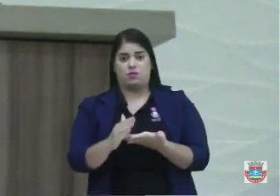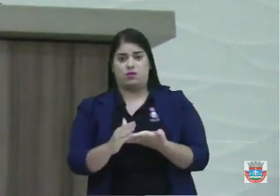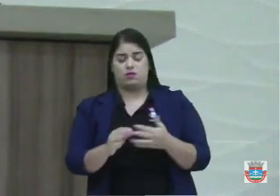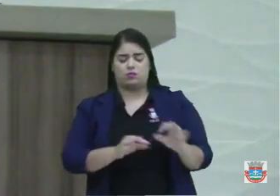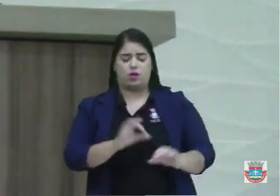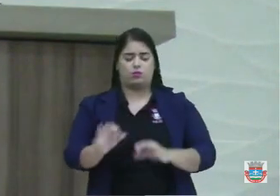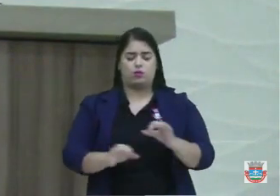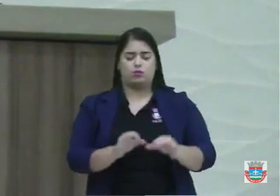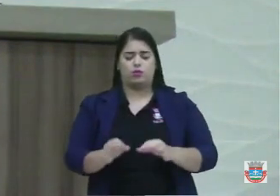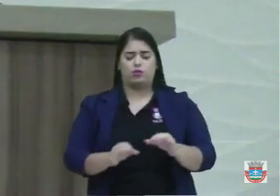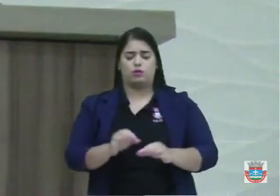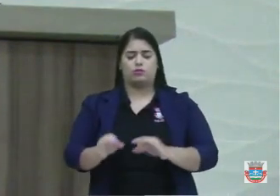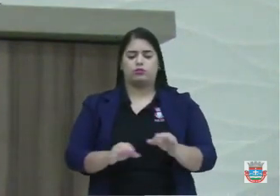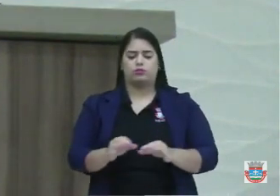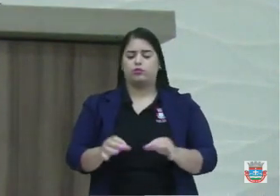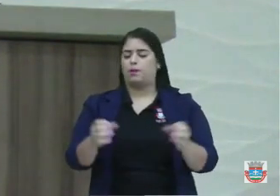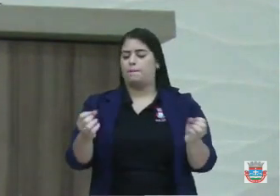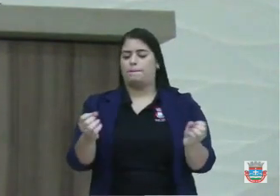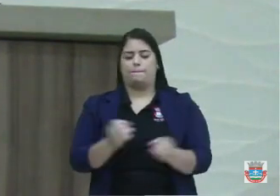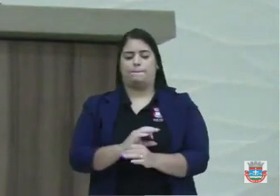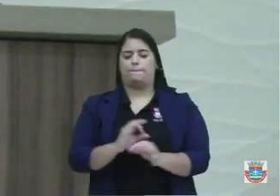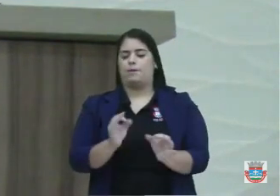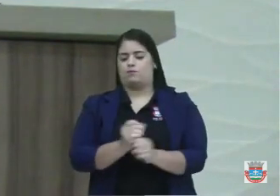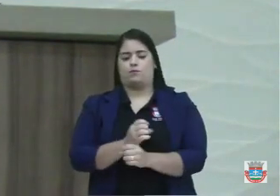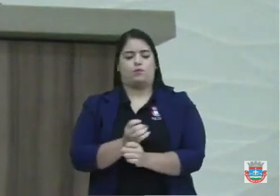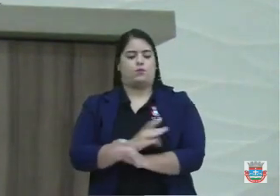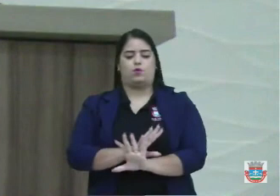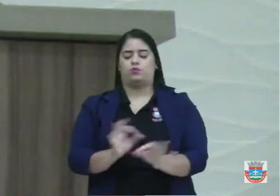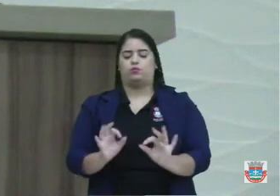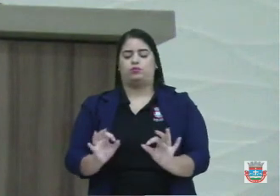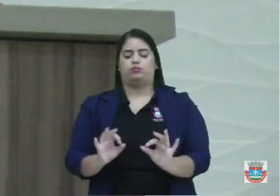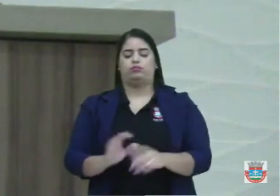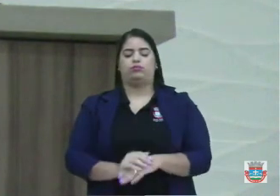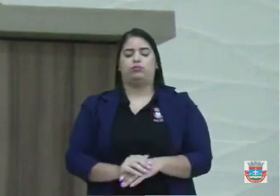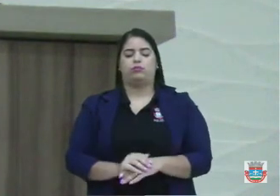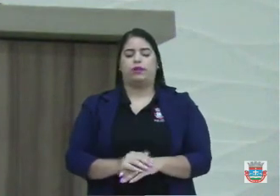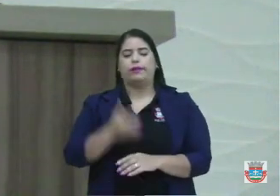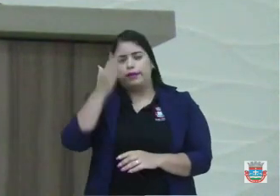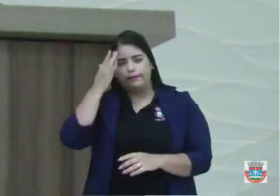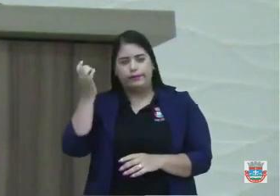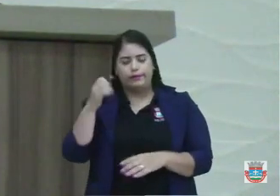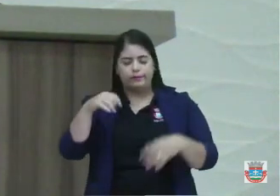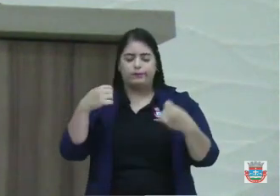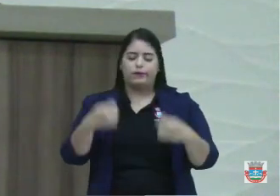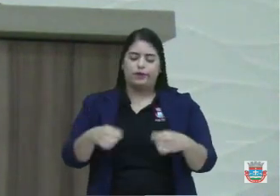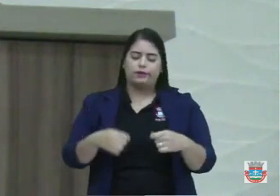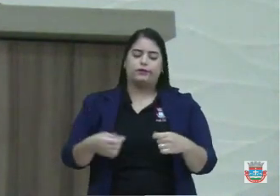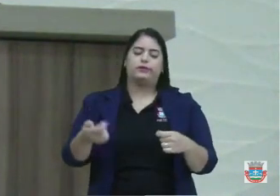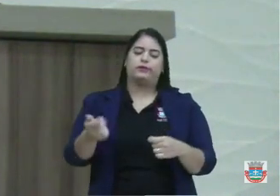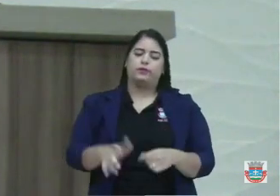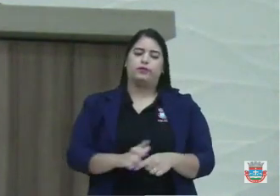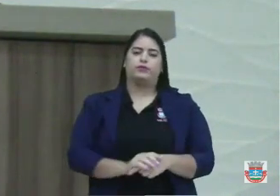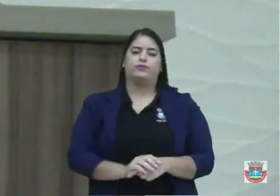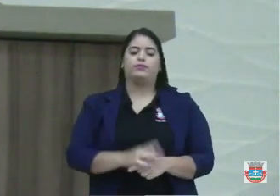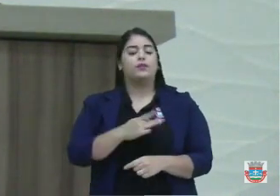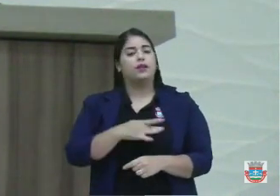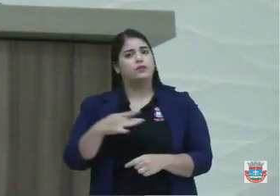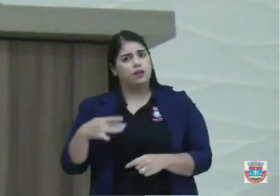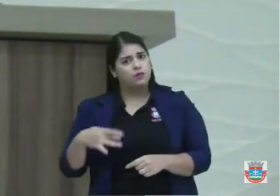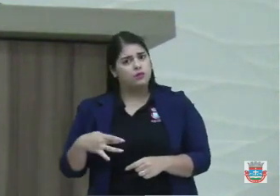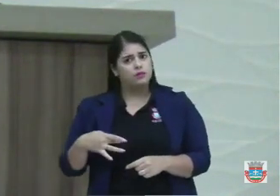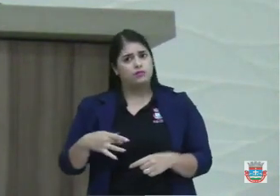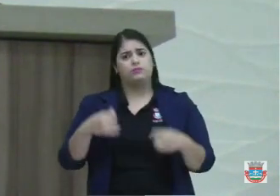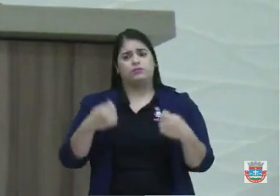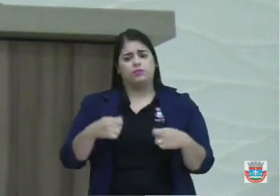é o do dia a dia, é o que acontece na nossa realidade. Na área da saúde, precisa melhorar?